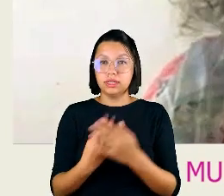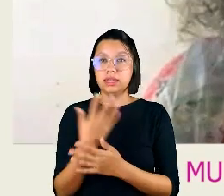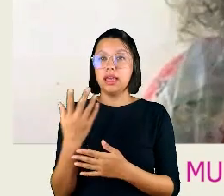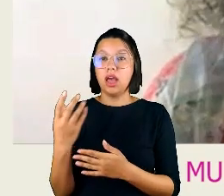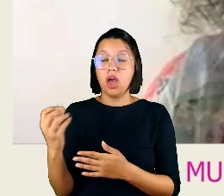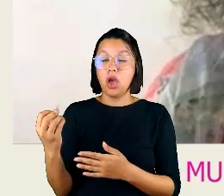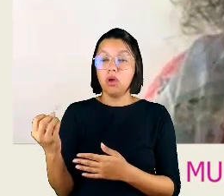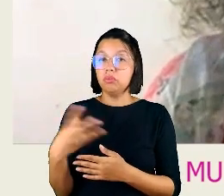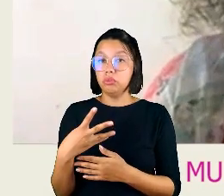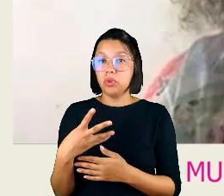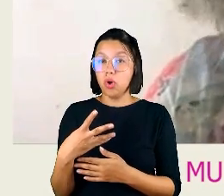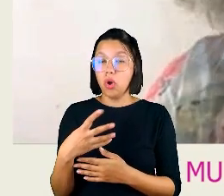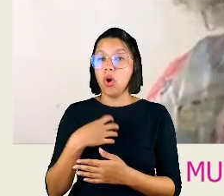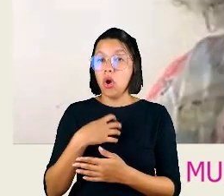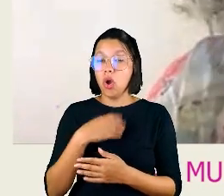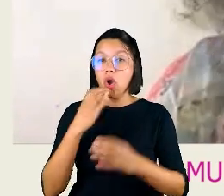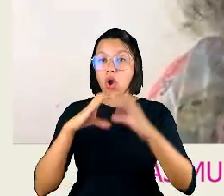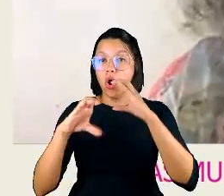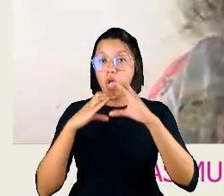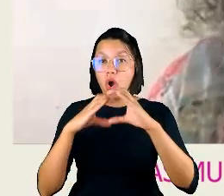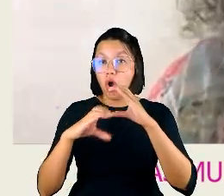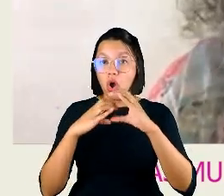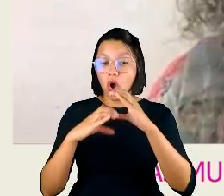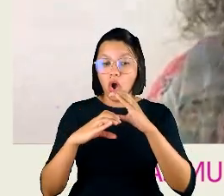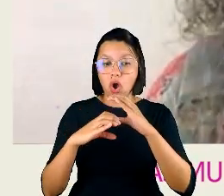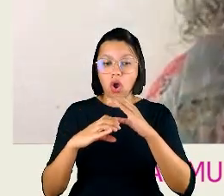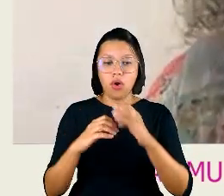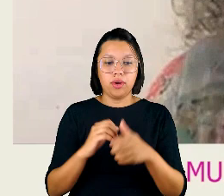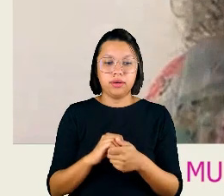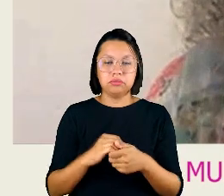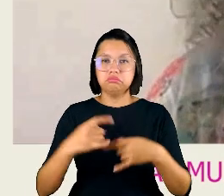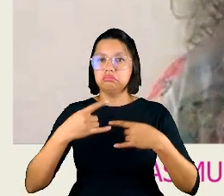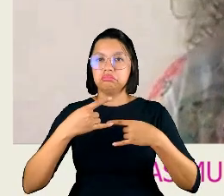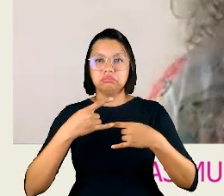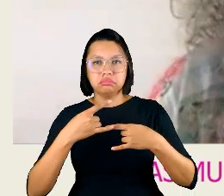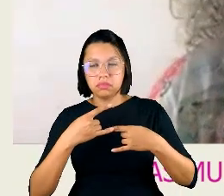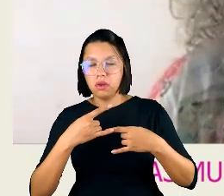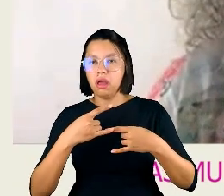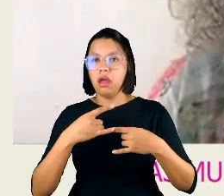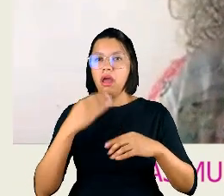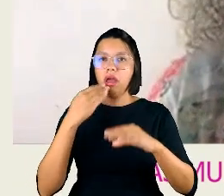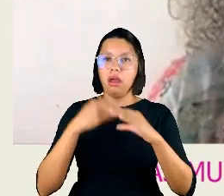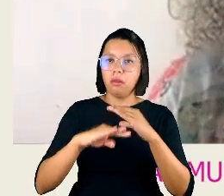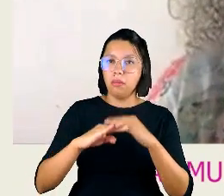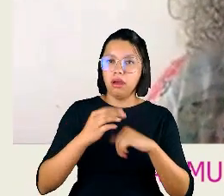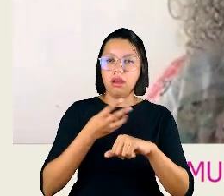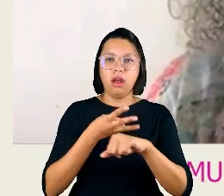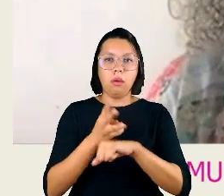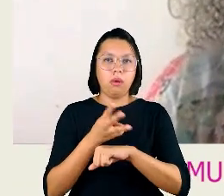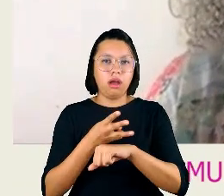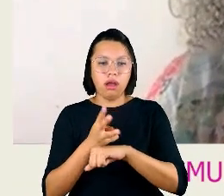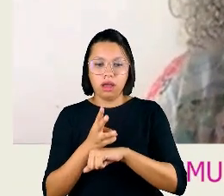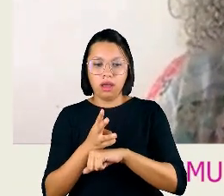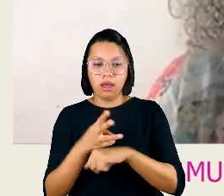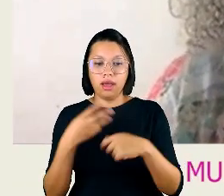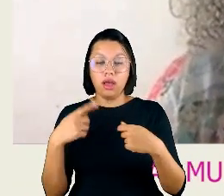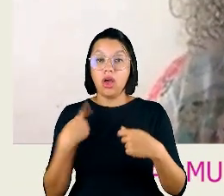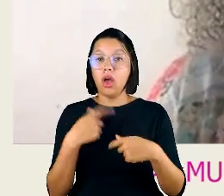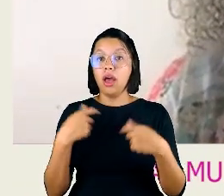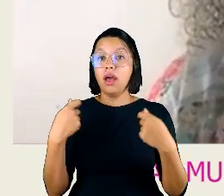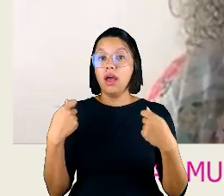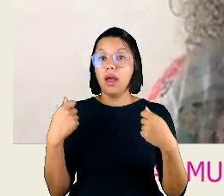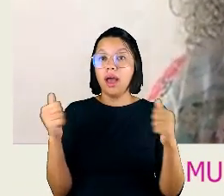comunicação, online, por e-mail, por WhatsApp. Nós temos que estar juntas